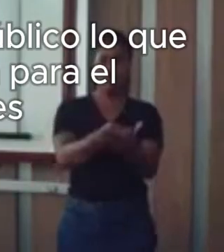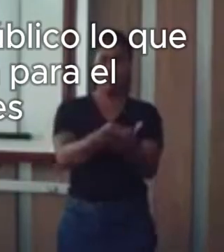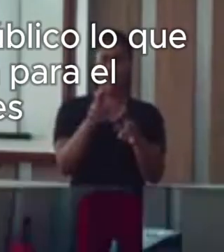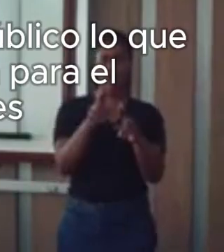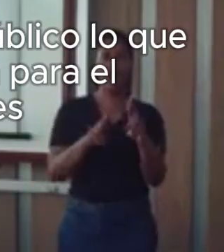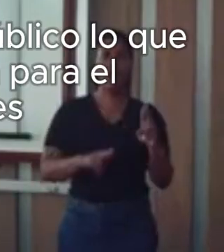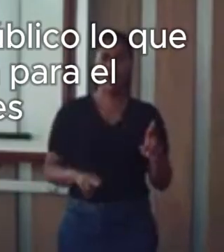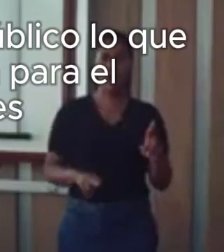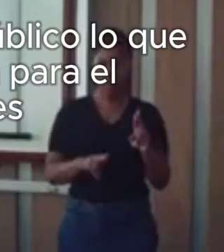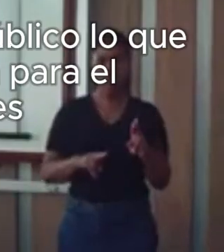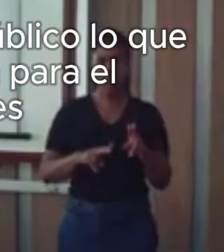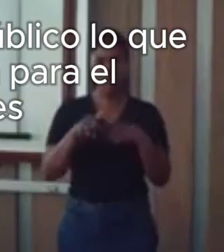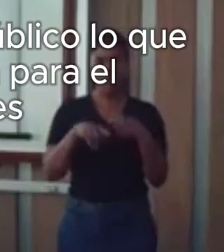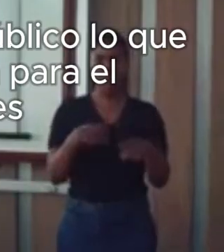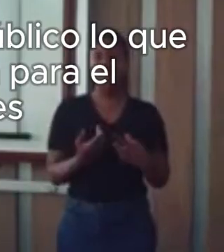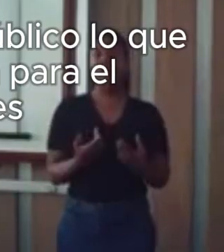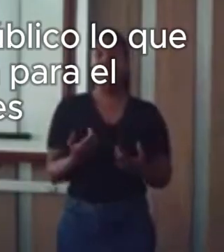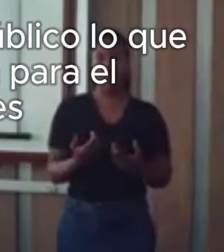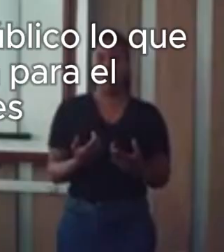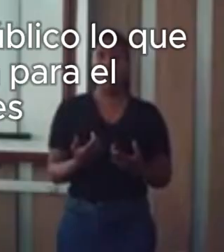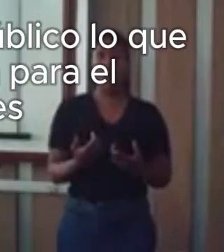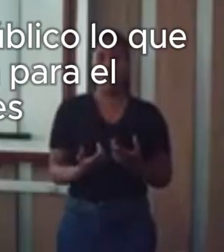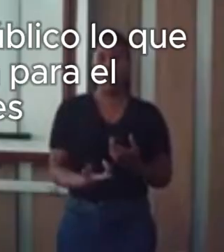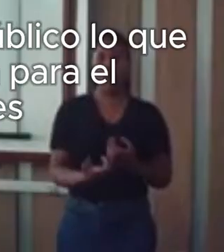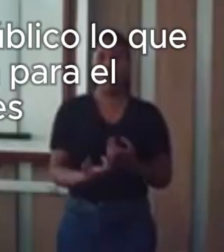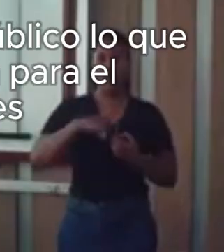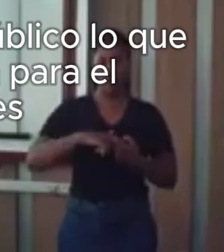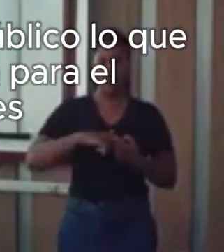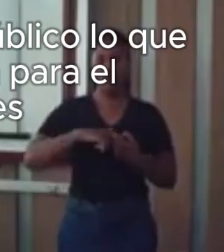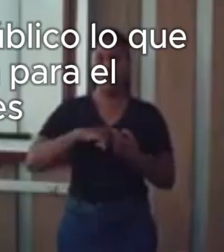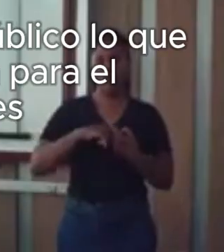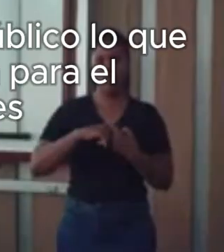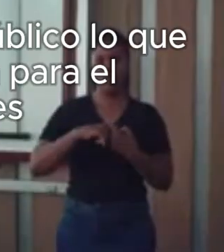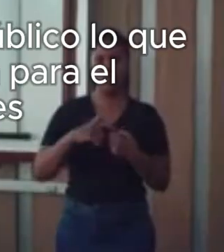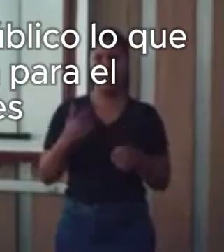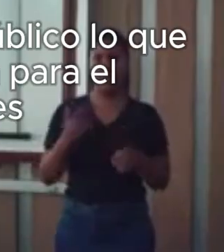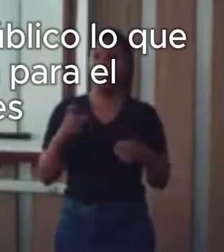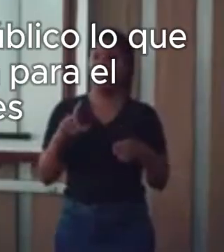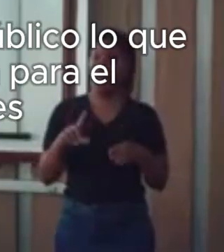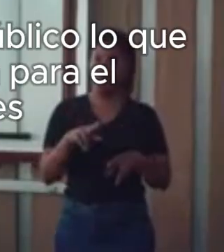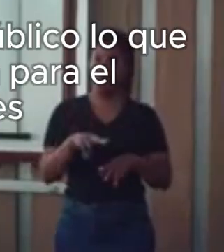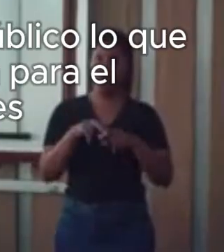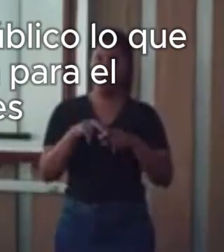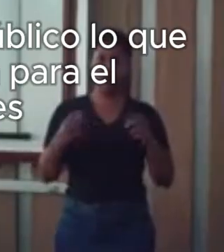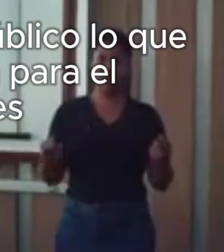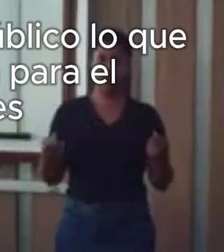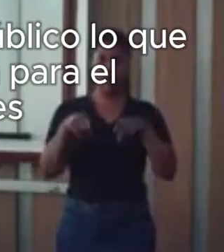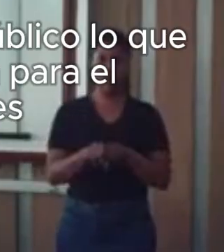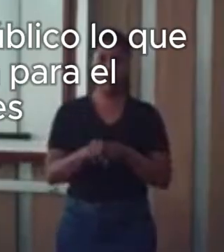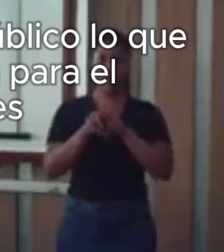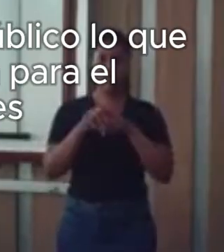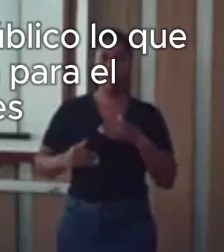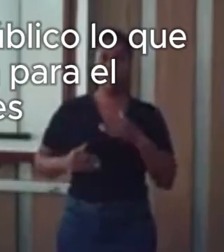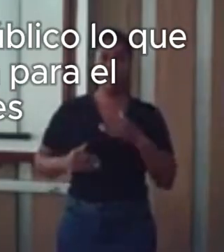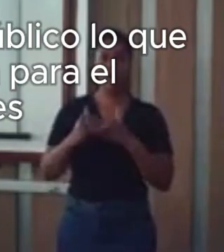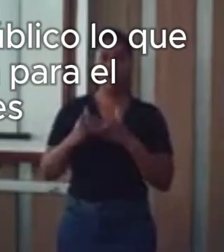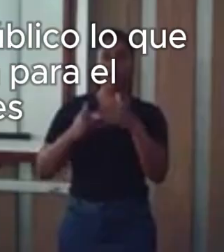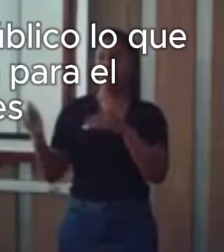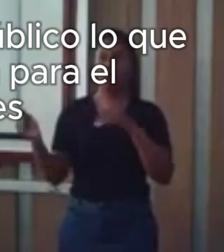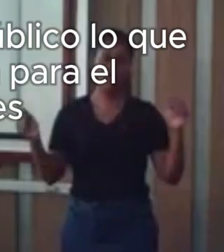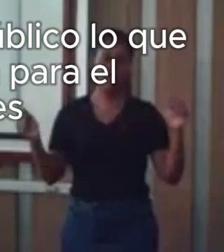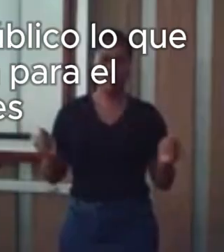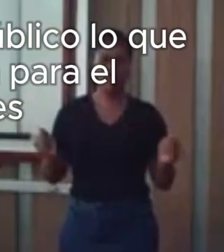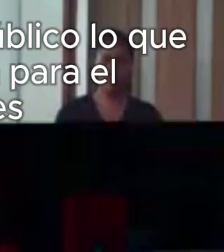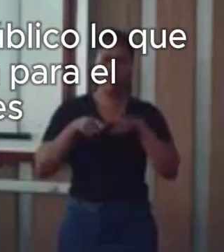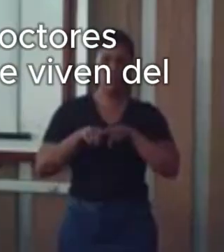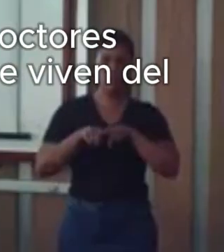o que tinha sido feito antes, e depois passa a ser uma parceria num co-desenvolvimento, em que eles já investiram muitos